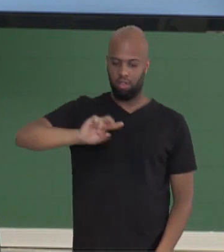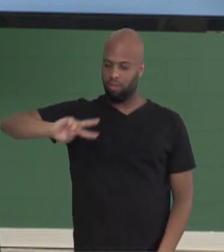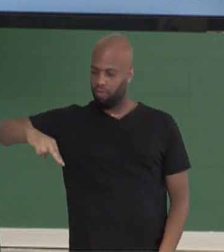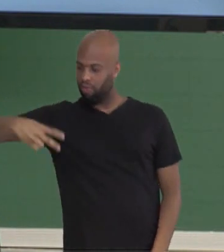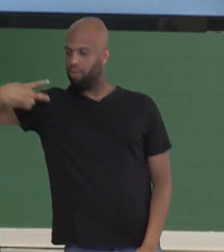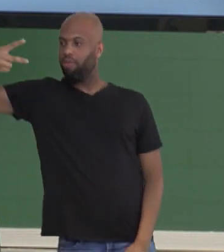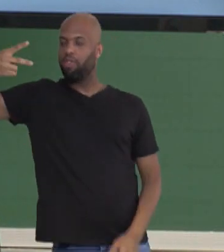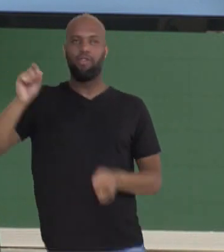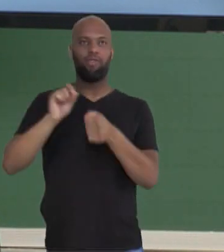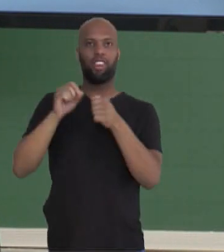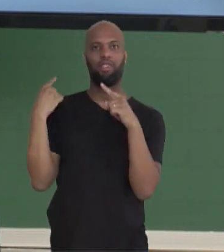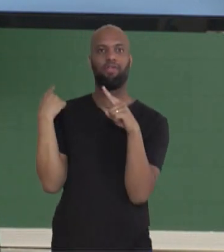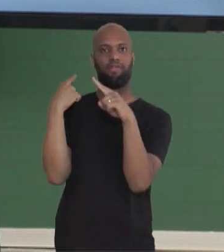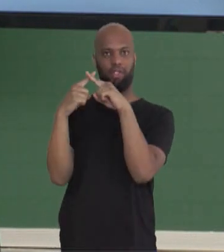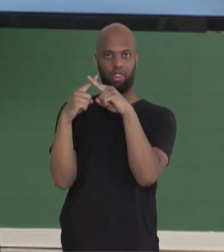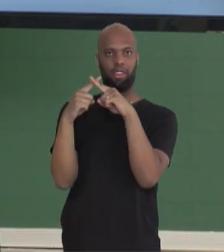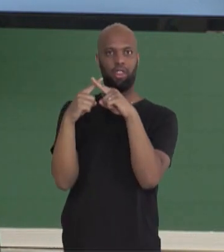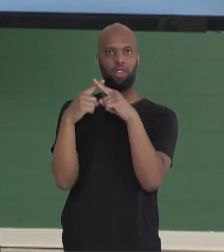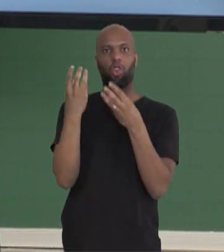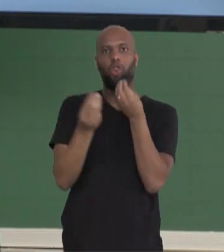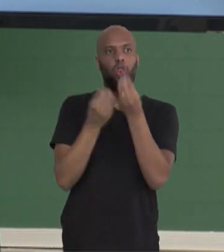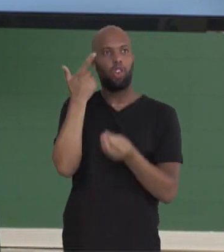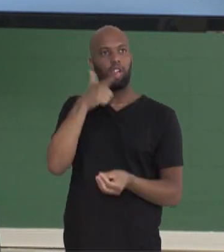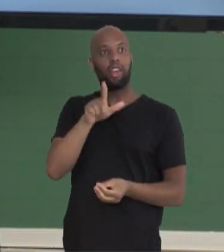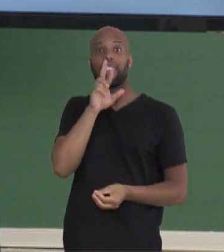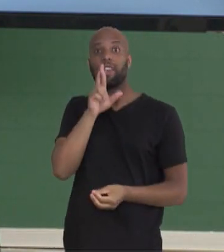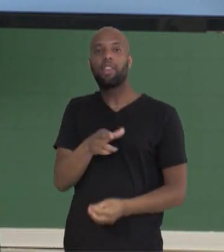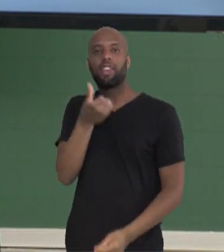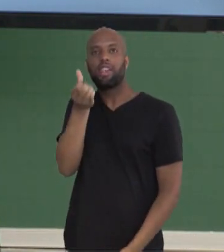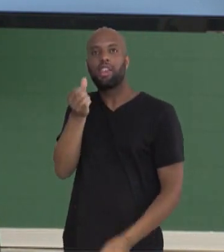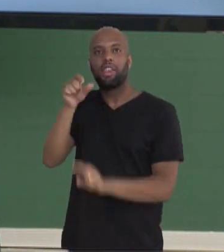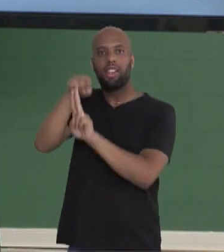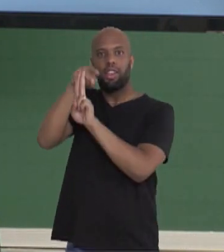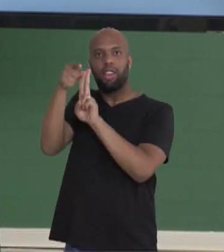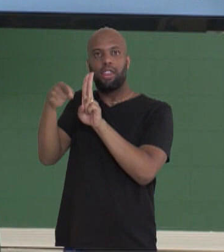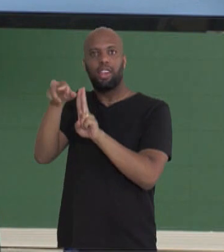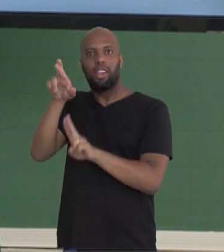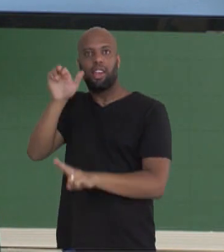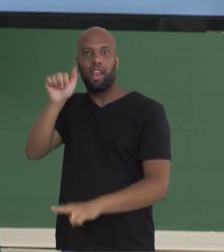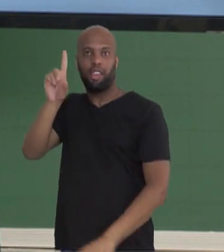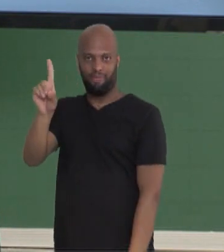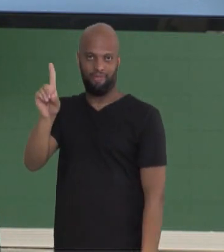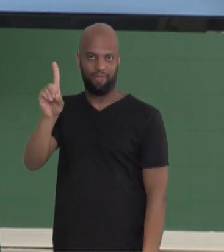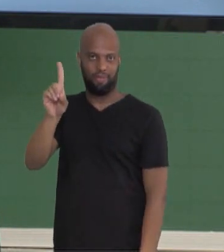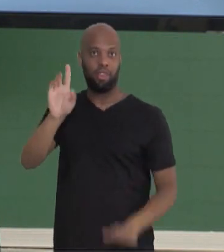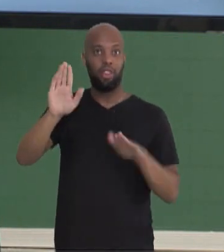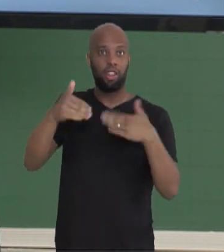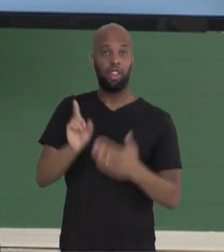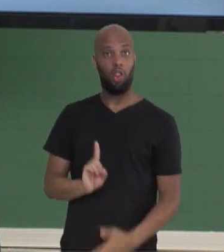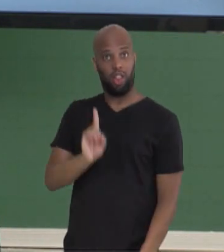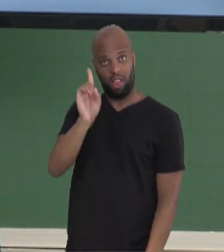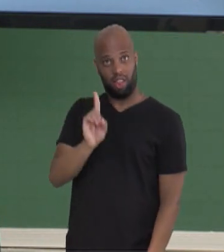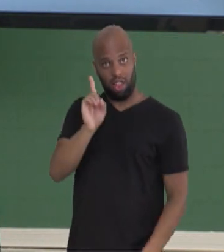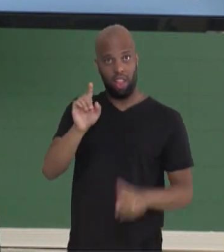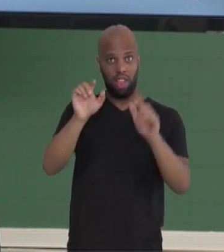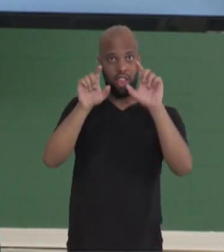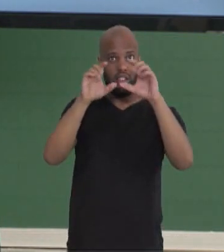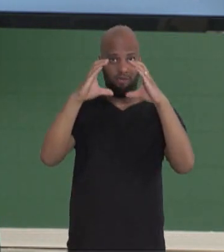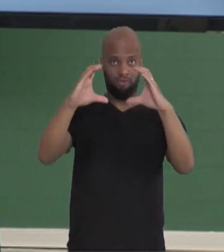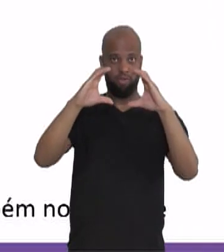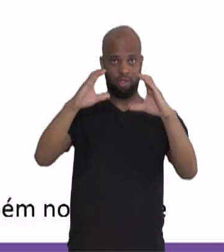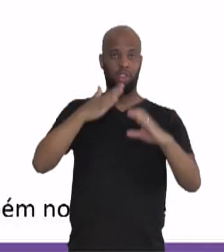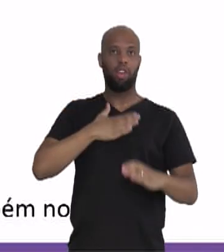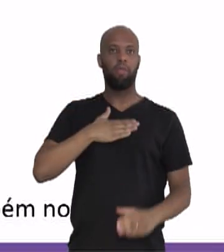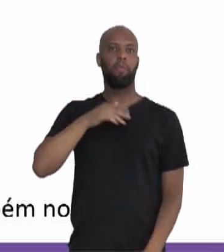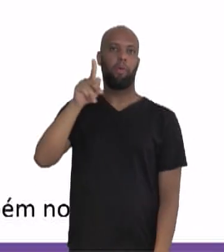multiplicação, a gente vai conseguir chegar em 6π radianos. Então, no caso, nesta função, o meu período seria